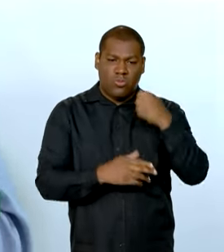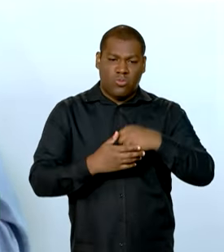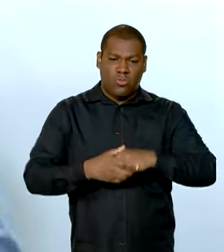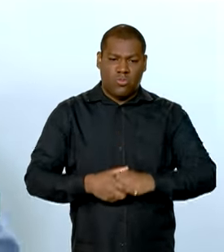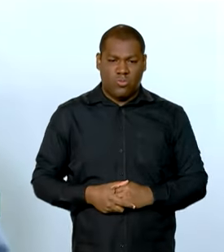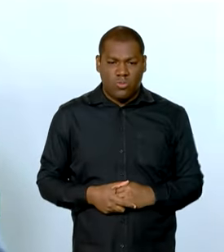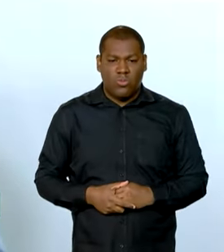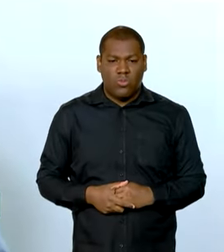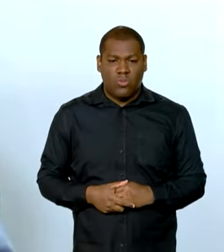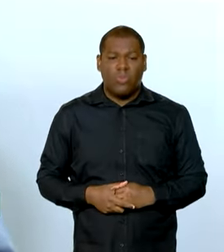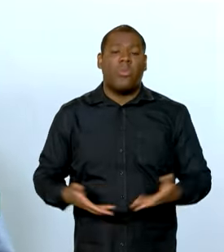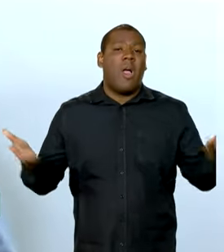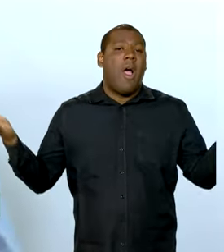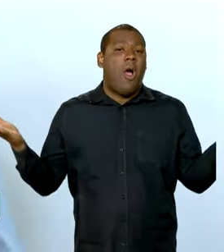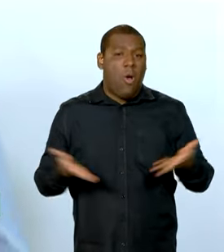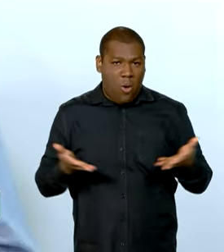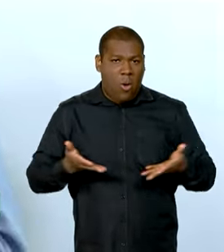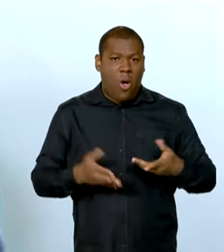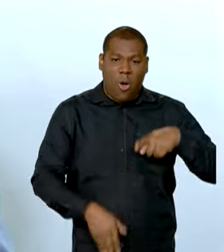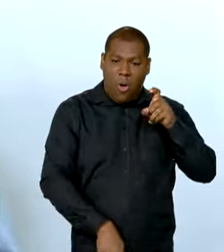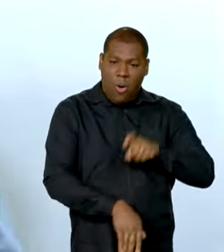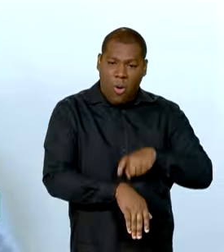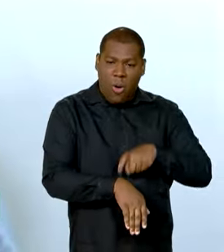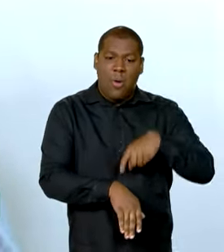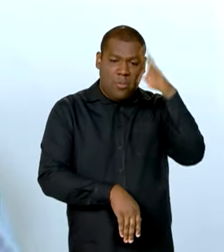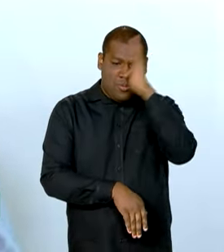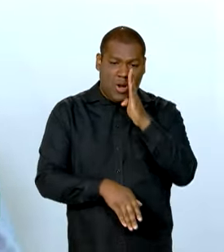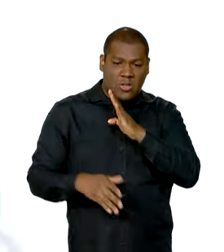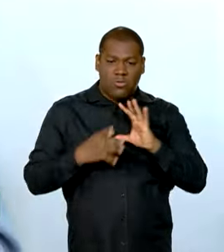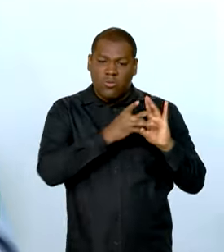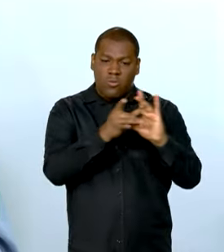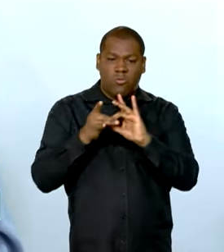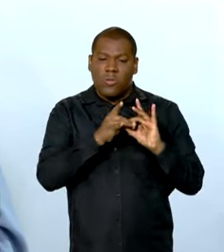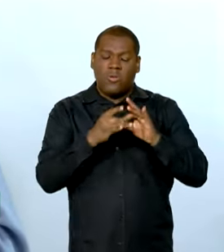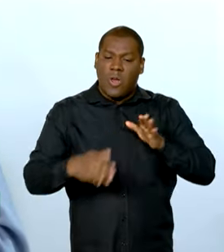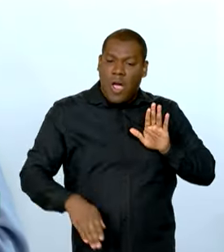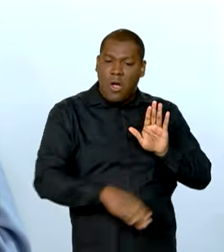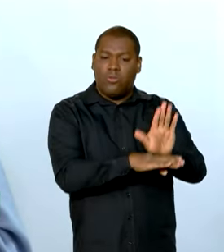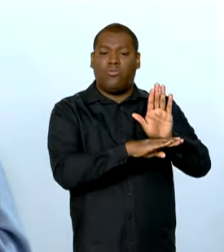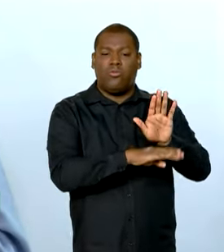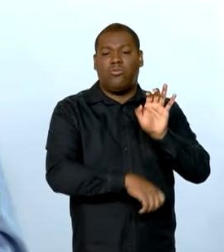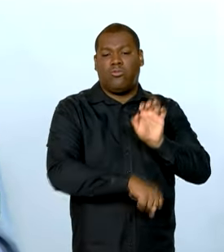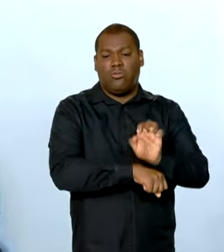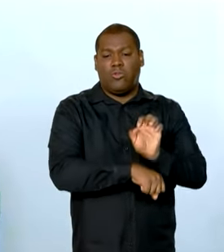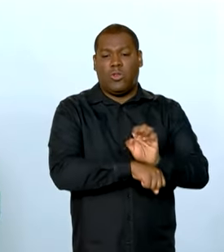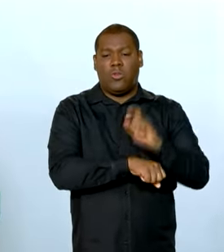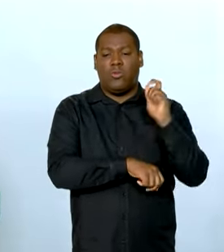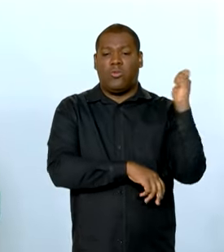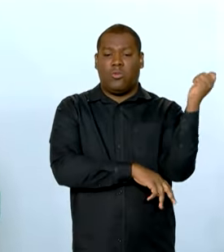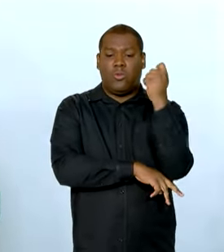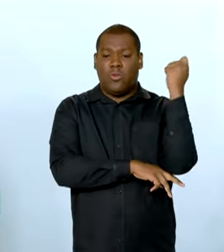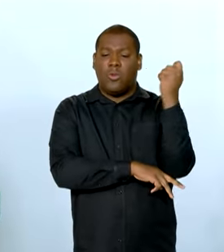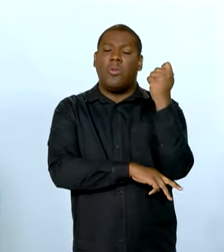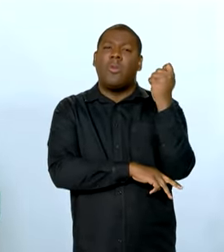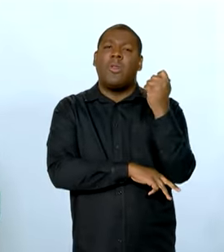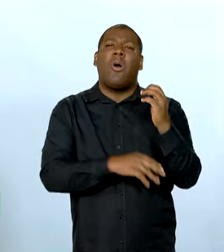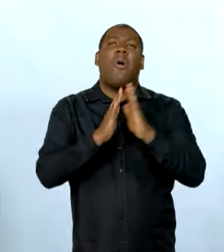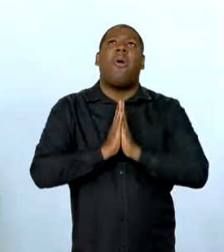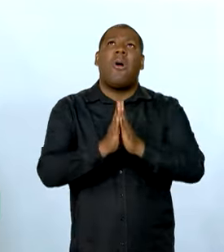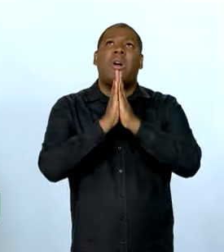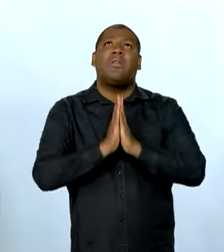eu acho que está na hora do Brasil ajudar o Rio Grande do Sul. Eu só peço a Deus que pare com essa chuva,